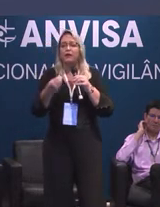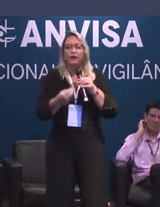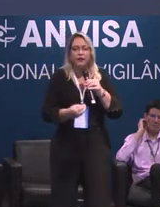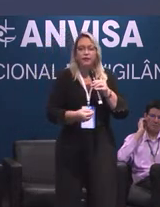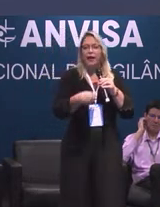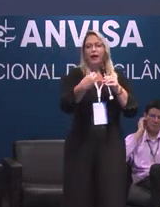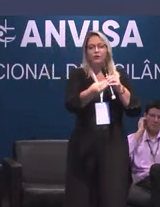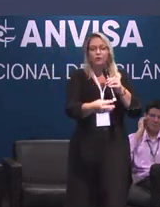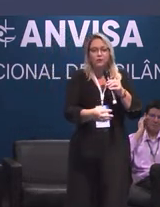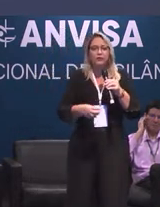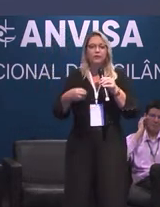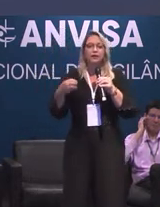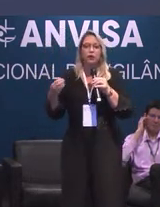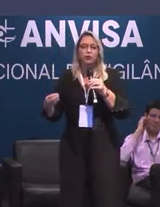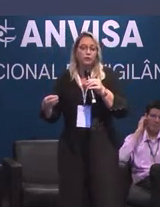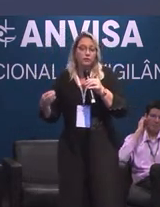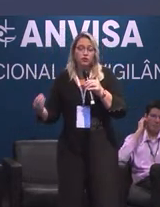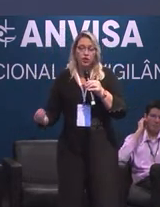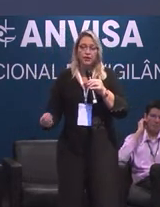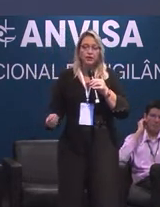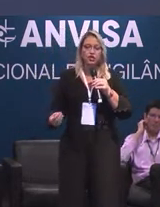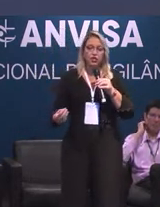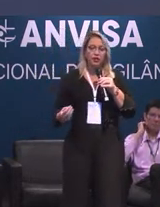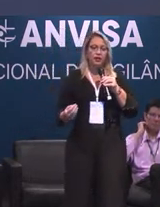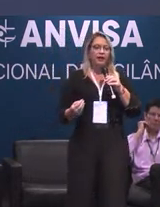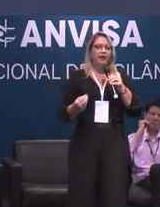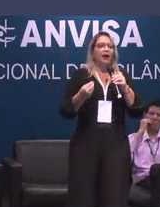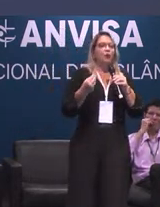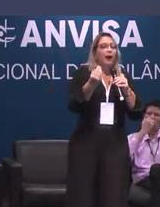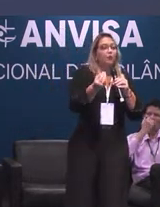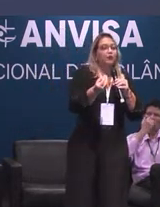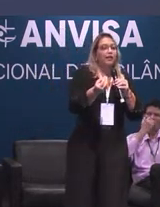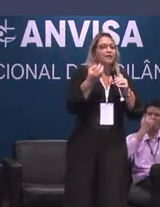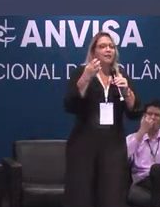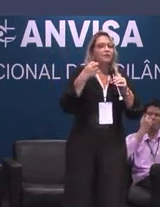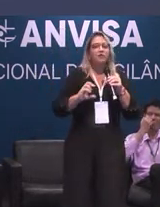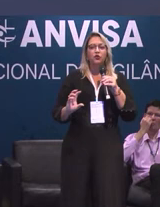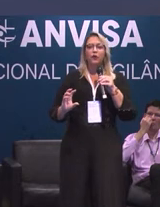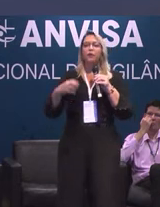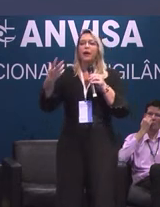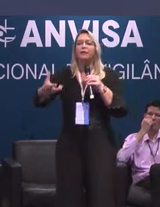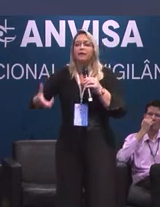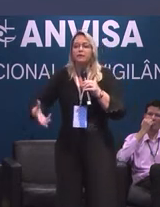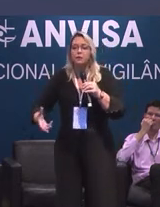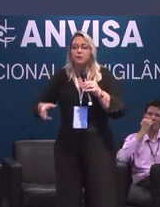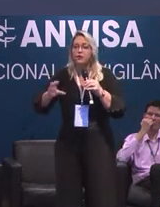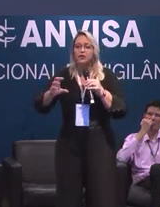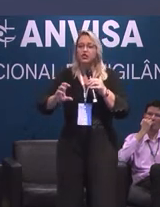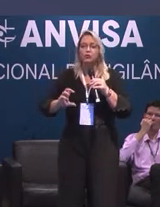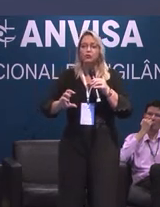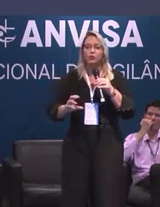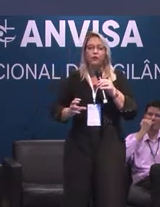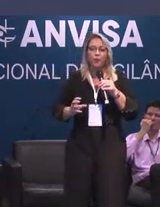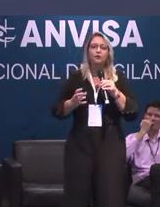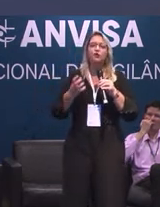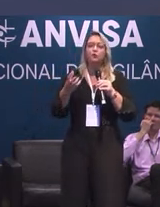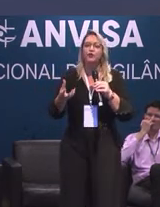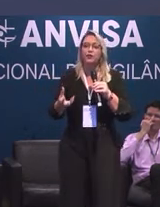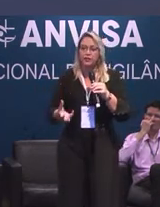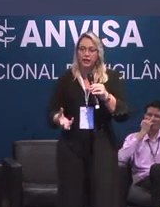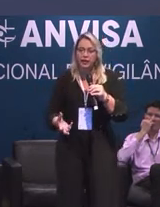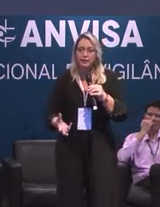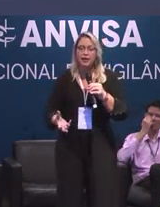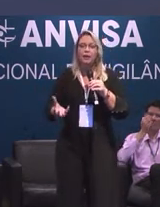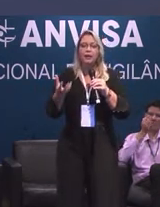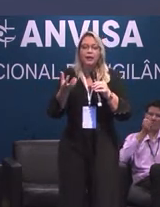e tal, no Conselho de Saúde, isso já existia. Acontece que vocês não eram partícipes, vocês não tinham informações